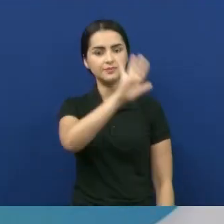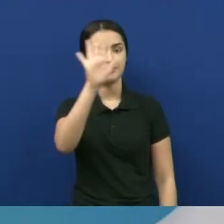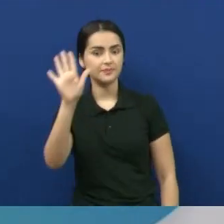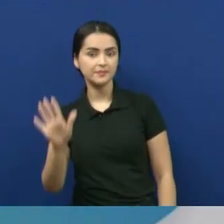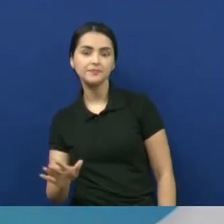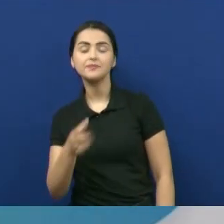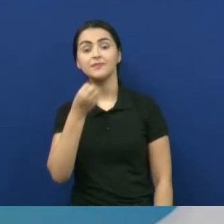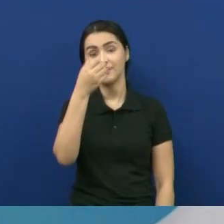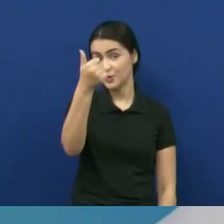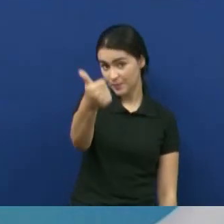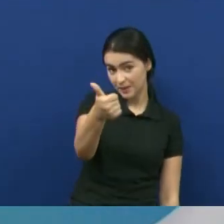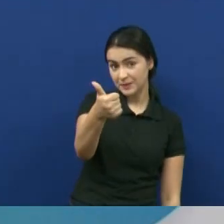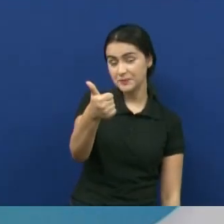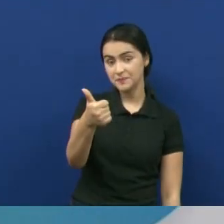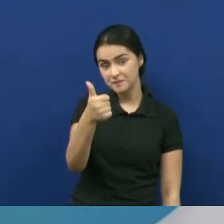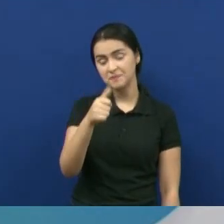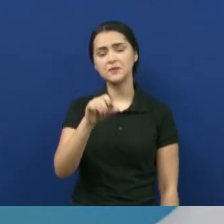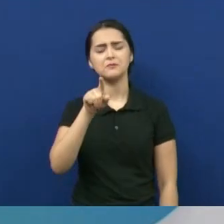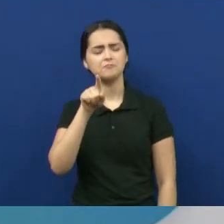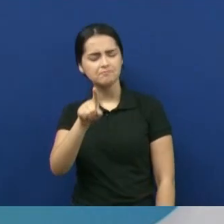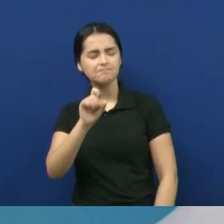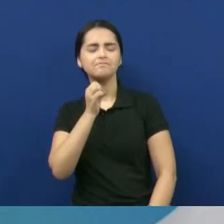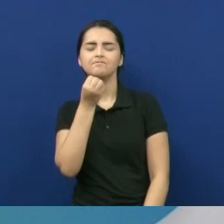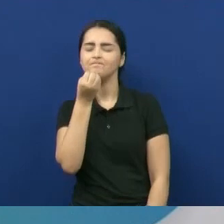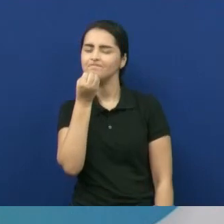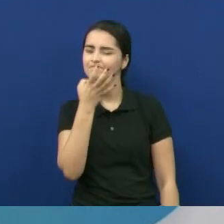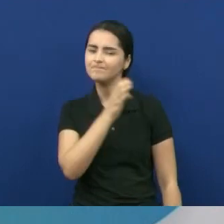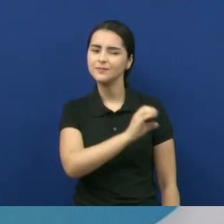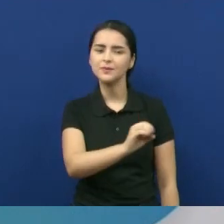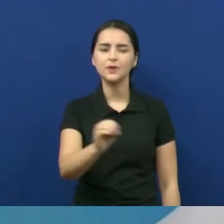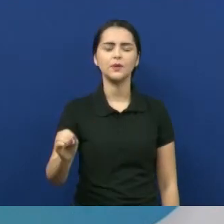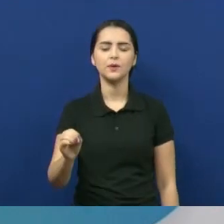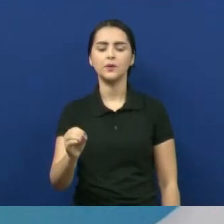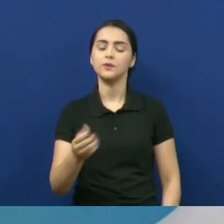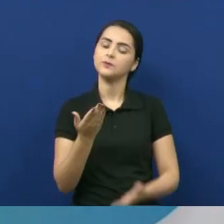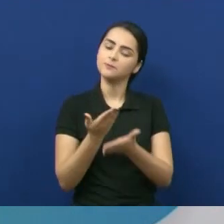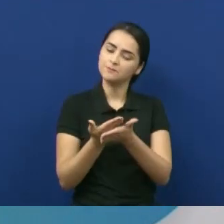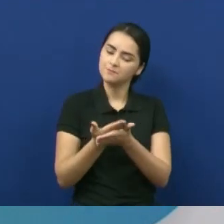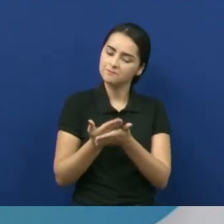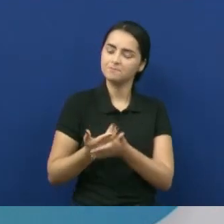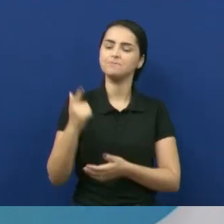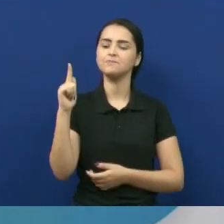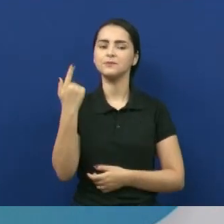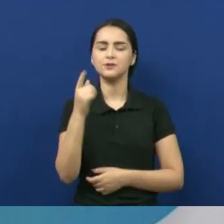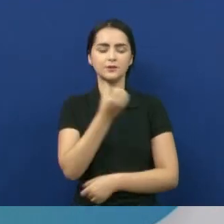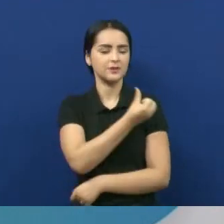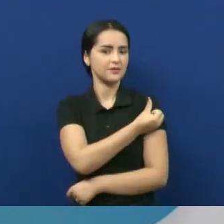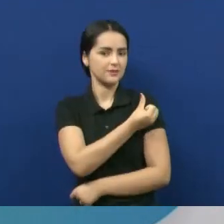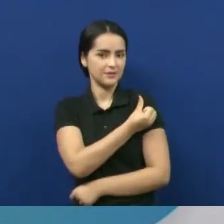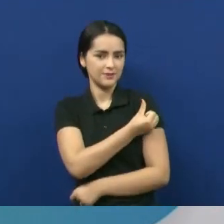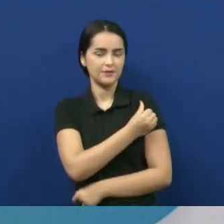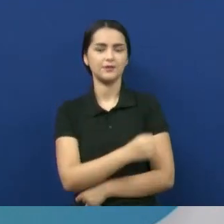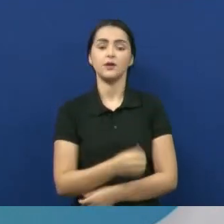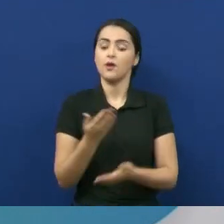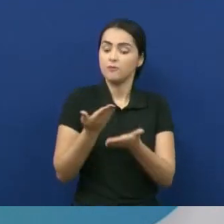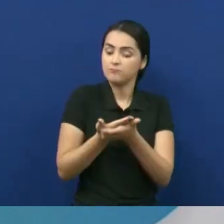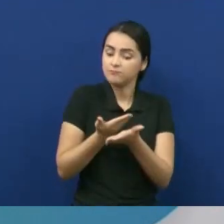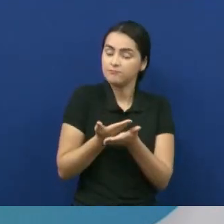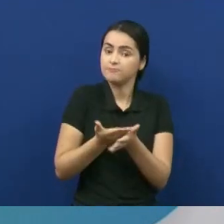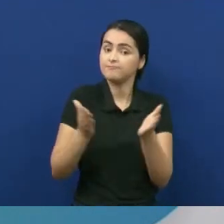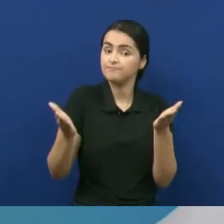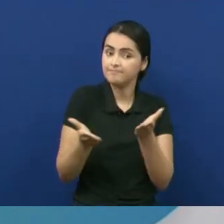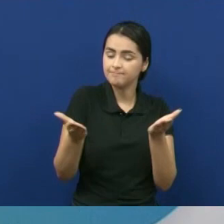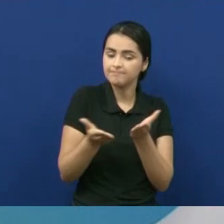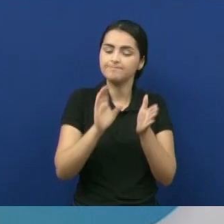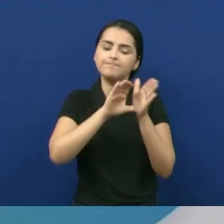Olá pessoal, tudo bem? Espero que estejam ótimos. Estamos aqui para mais uma aula de Geografia do sexto ano e nossa aula hoje é